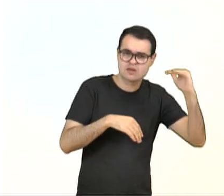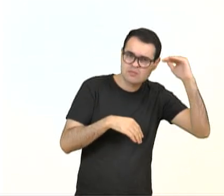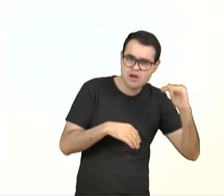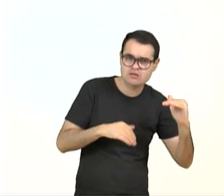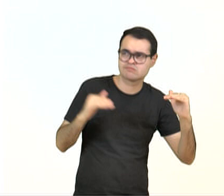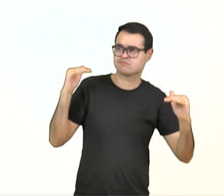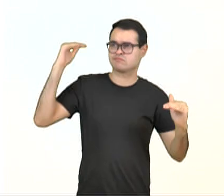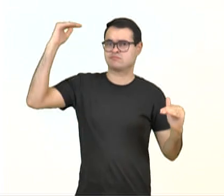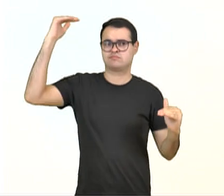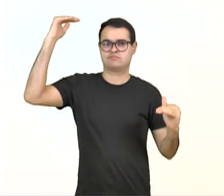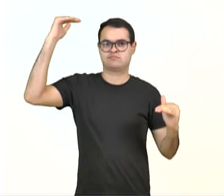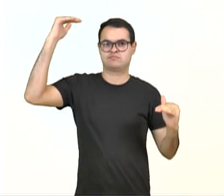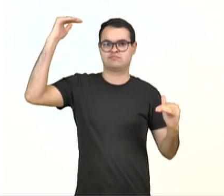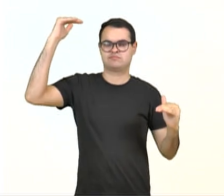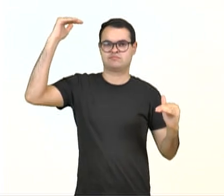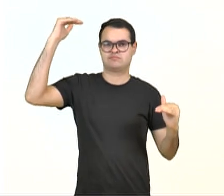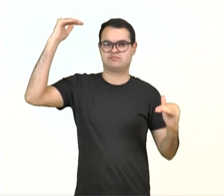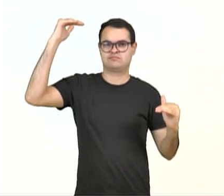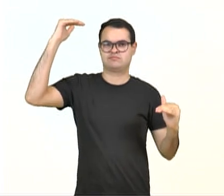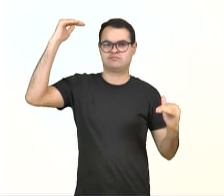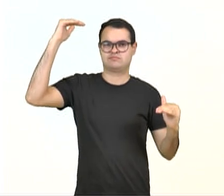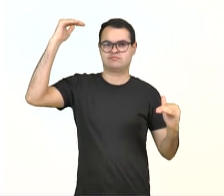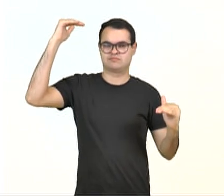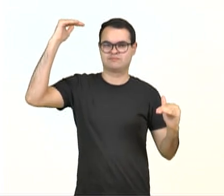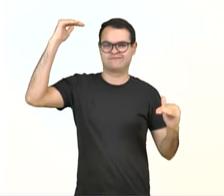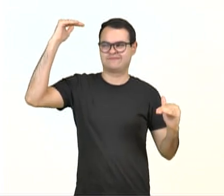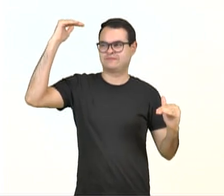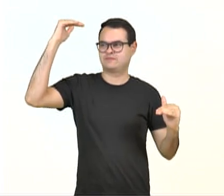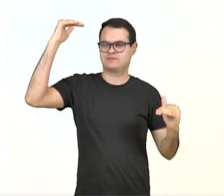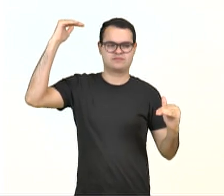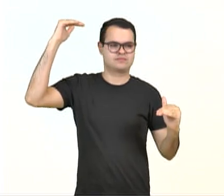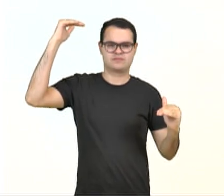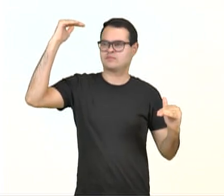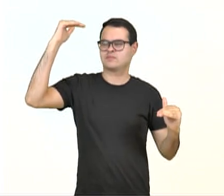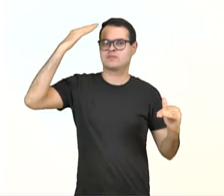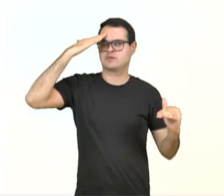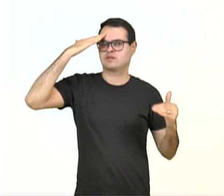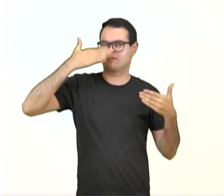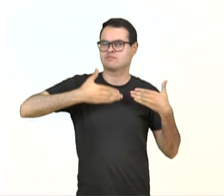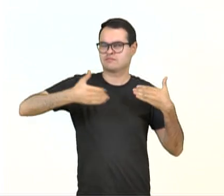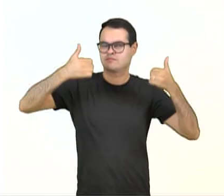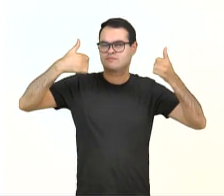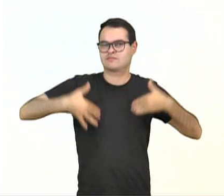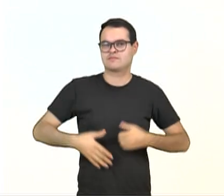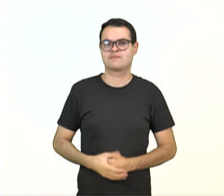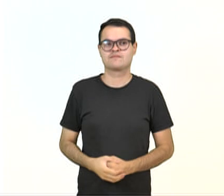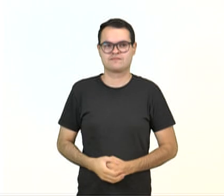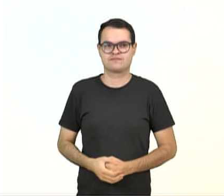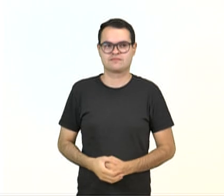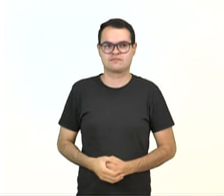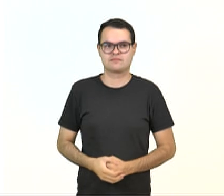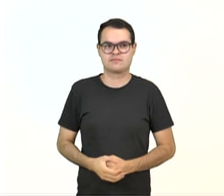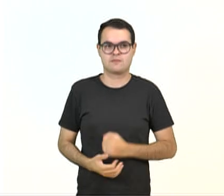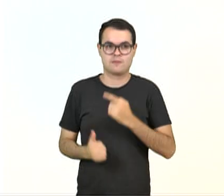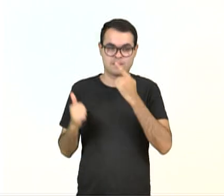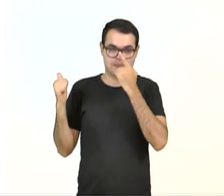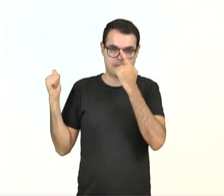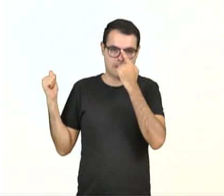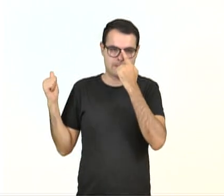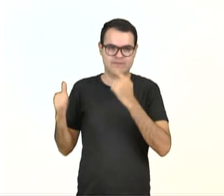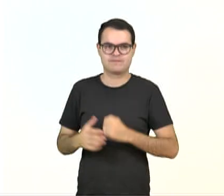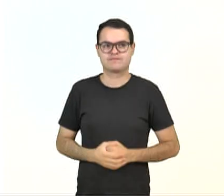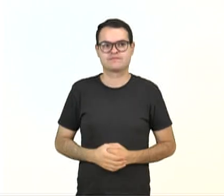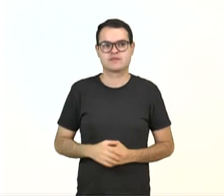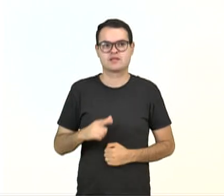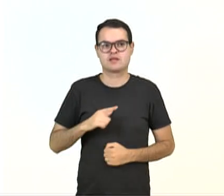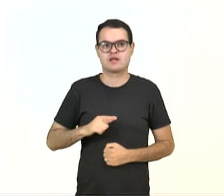você observa aqui, ó, para depois a gente entender o que aconteceu ali. Olha aqui, acompanha. Aqui